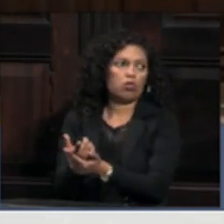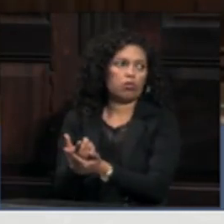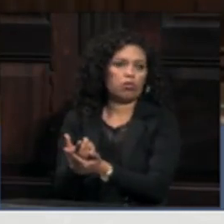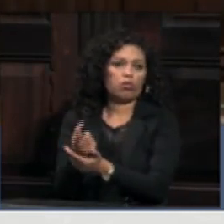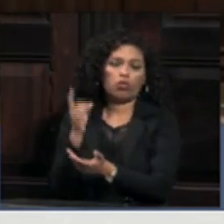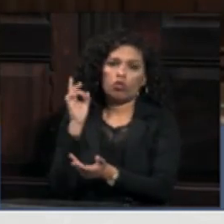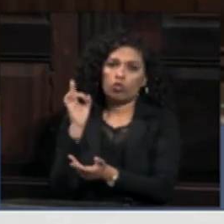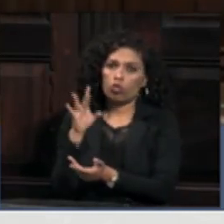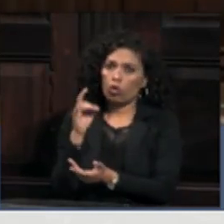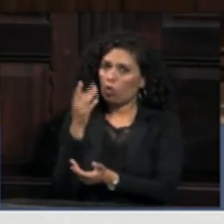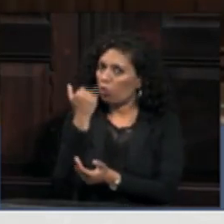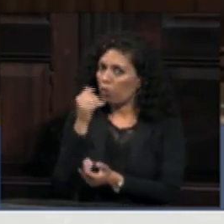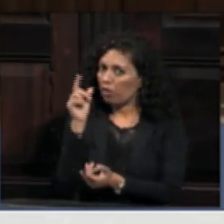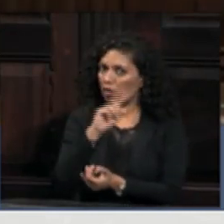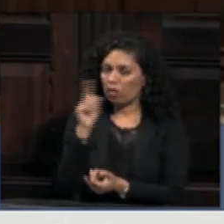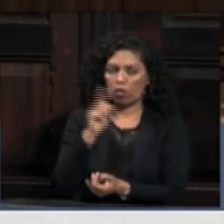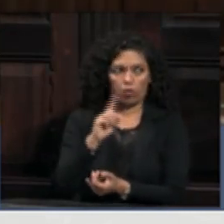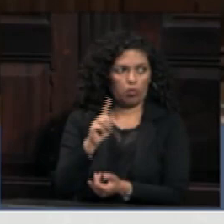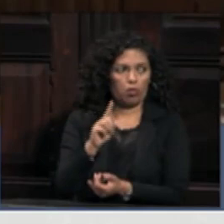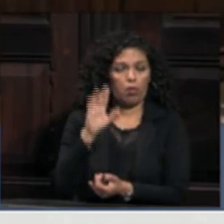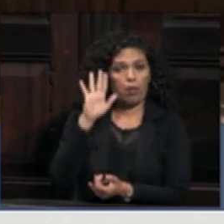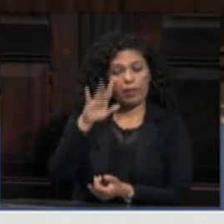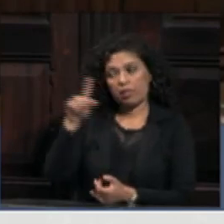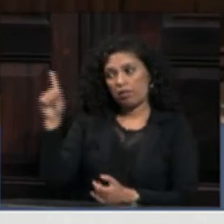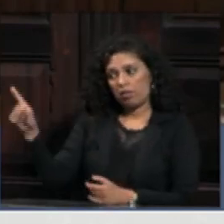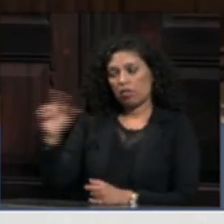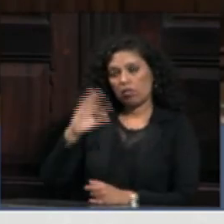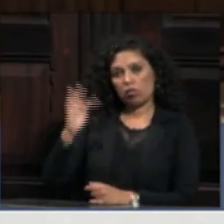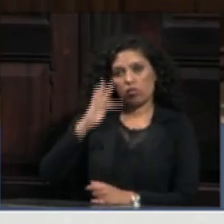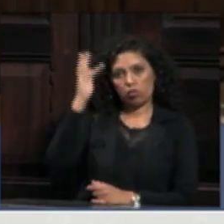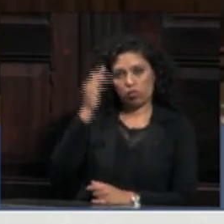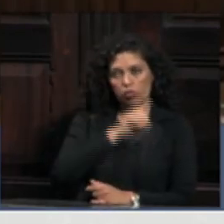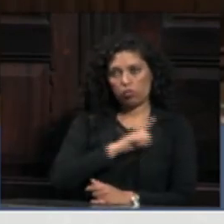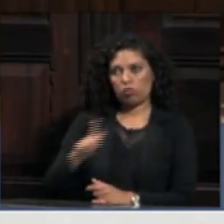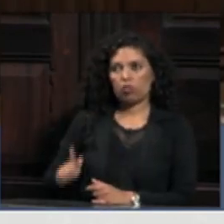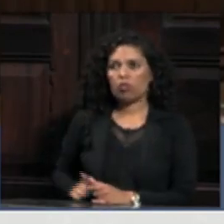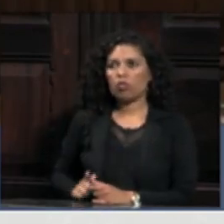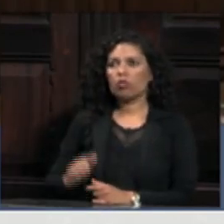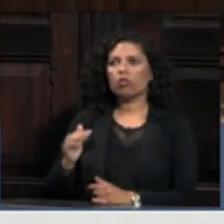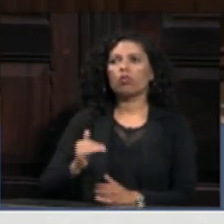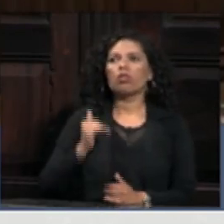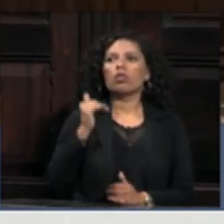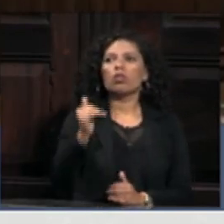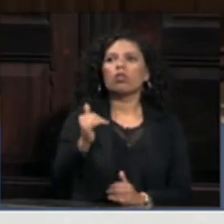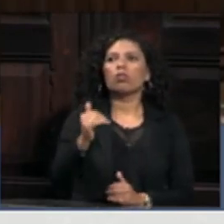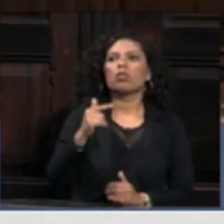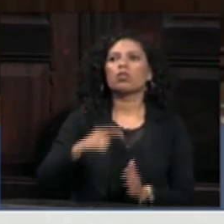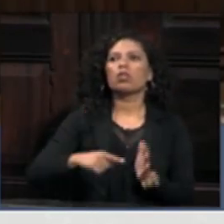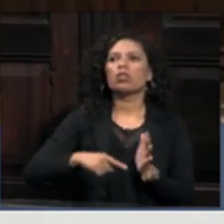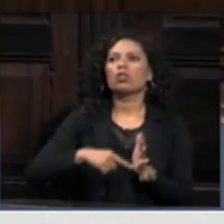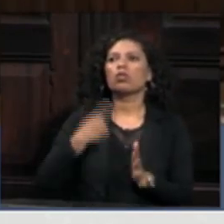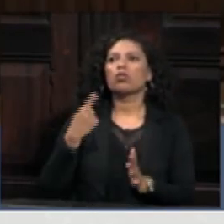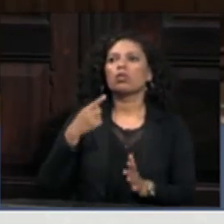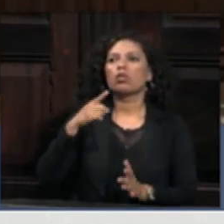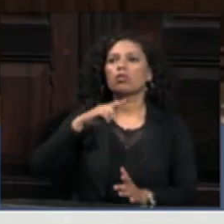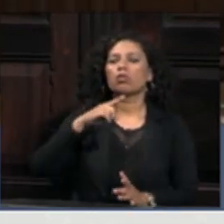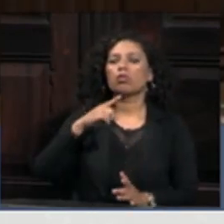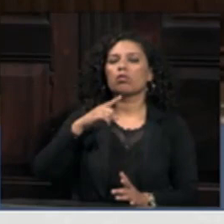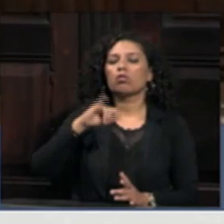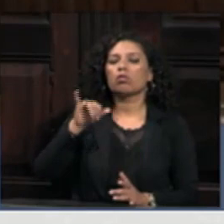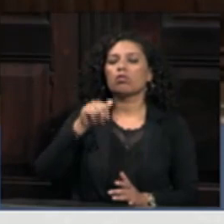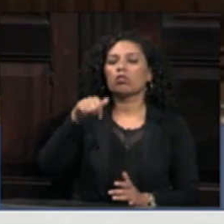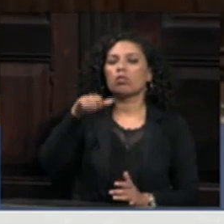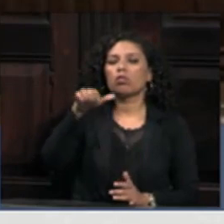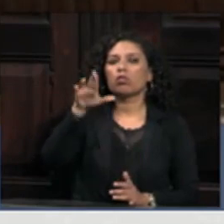básica. E este governador, que vai tomar posse em 1º de janeiro, se